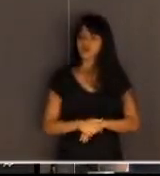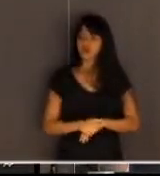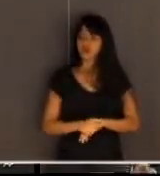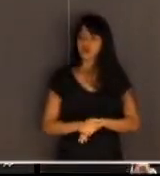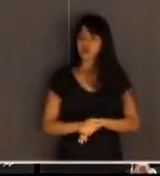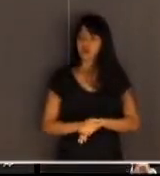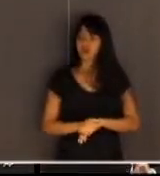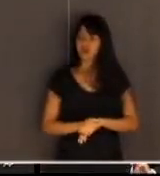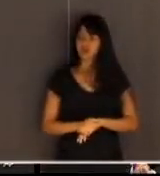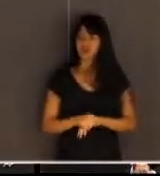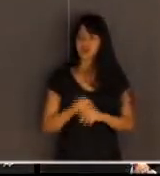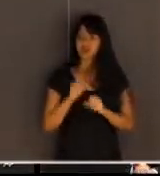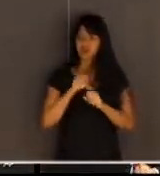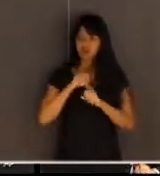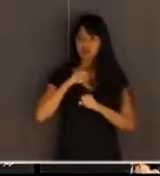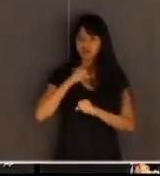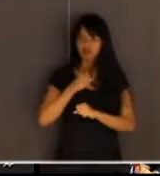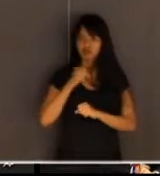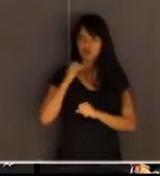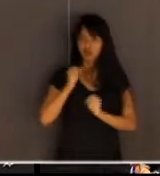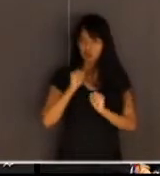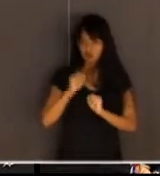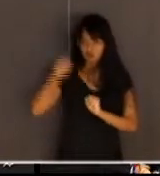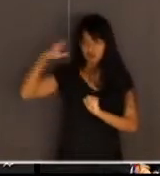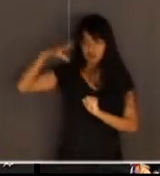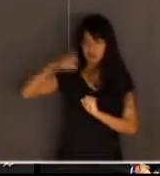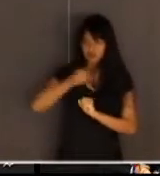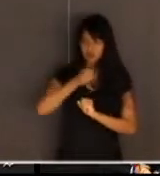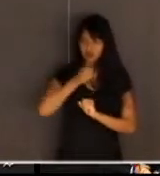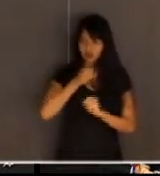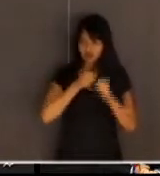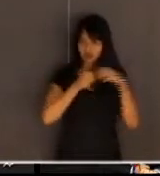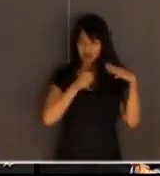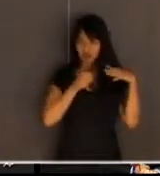Pode ligar o microfone, Abrão. Abrão, ligando o microfone.